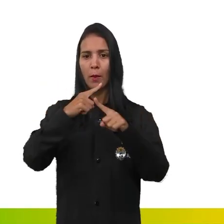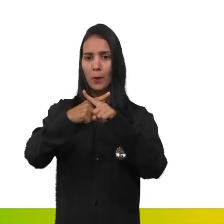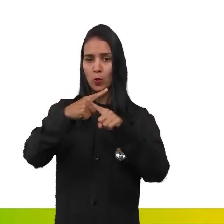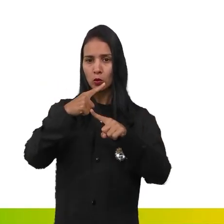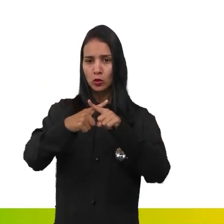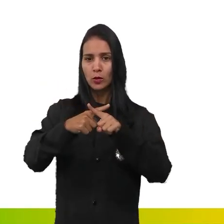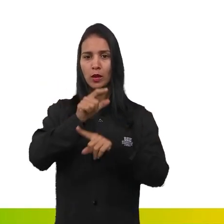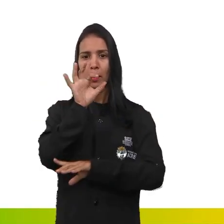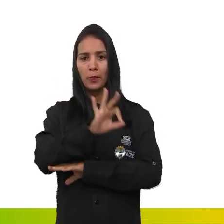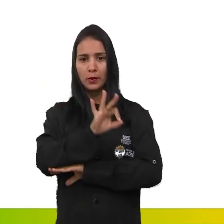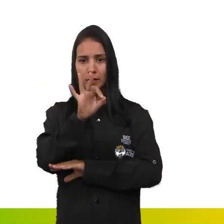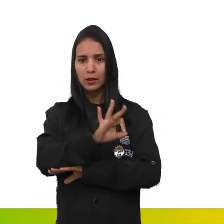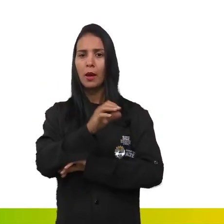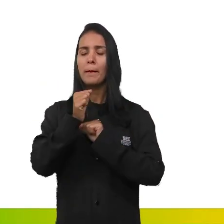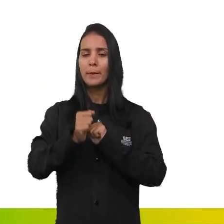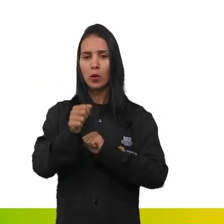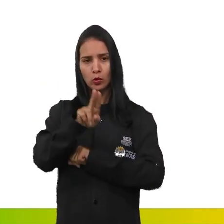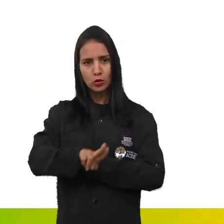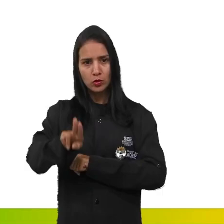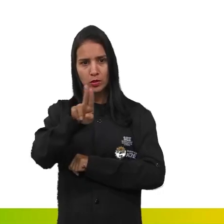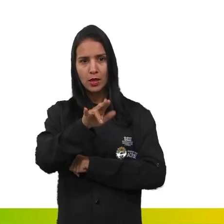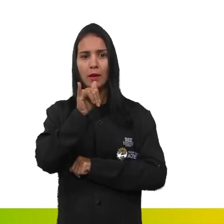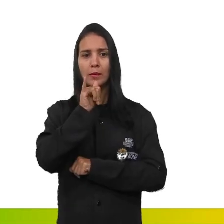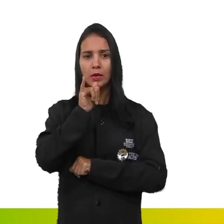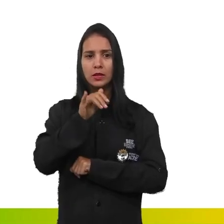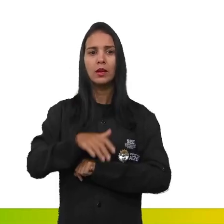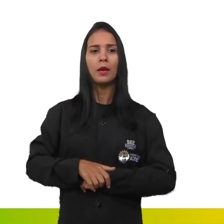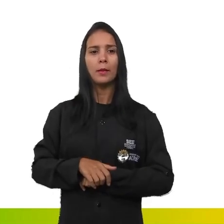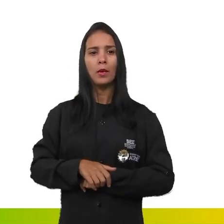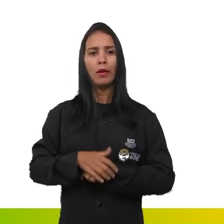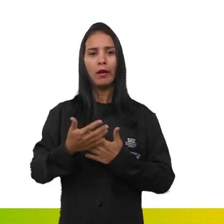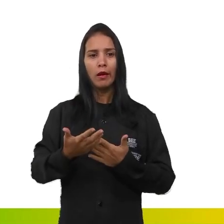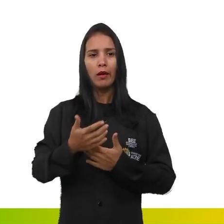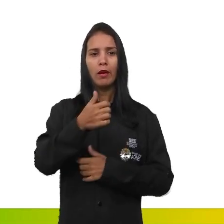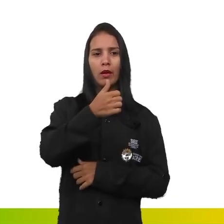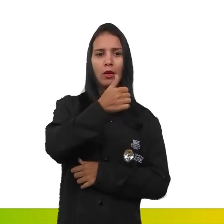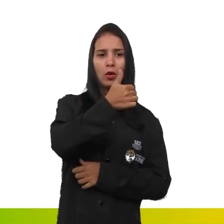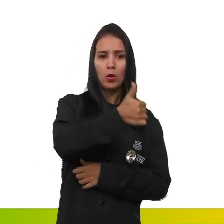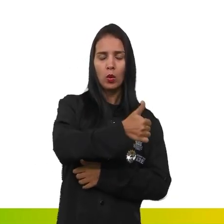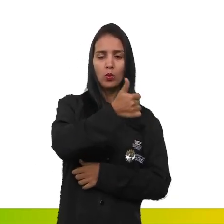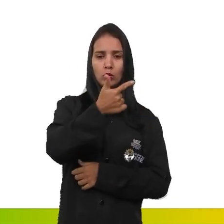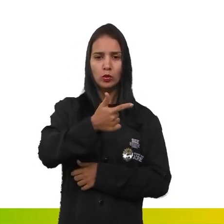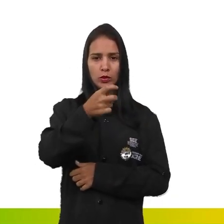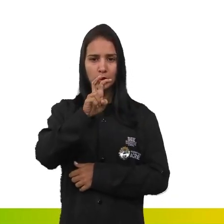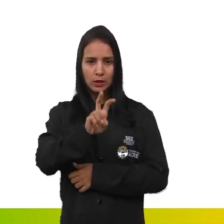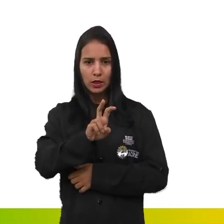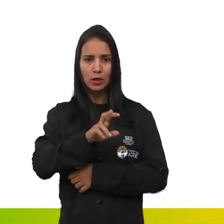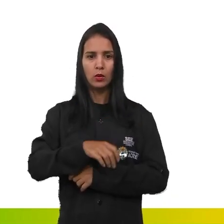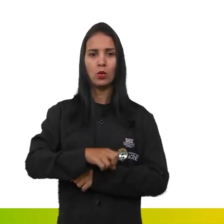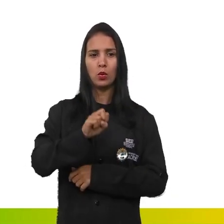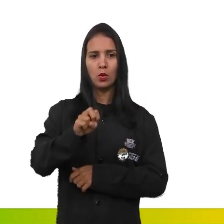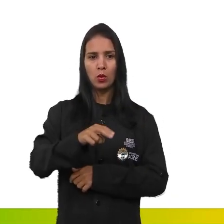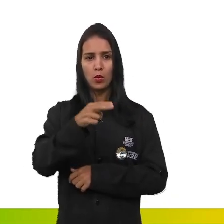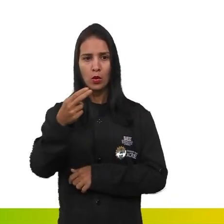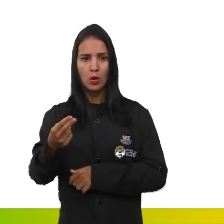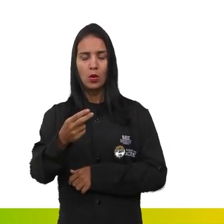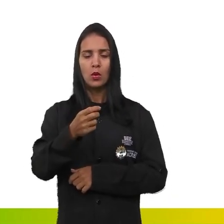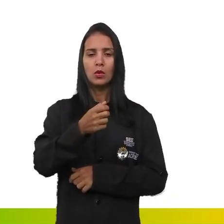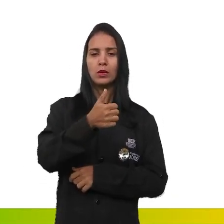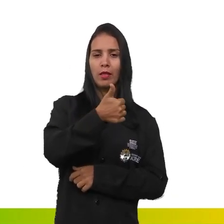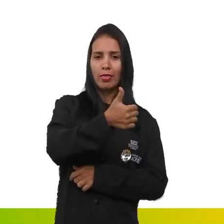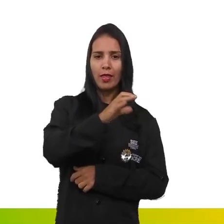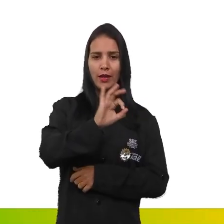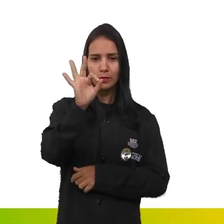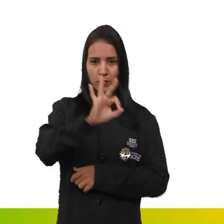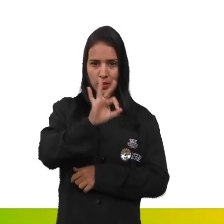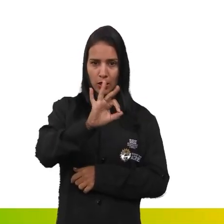em 10%, 1,10. Em 15%, 1,15. E assim por diante. Quando você fizer isso,